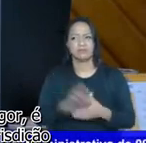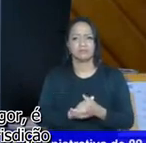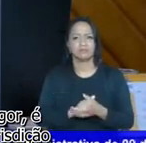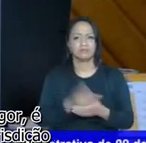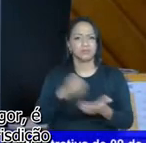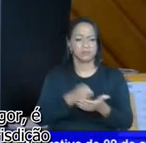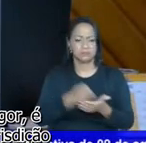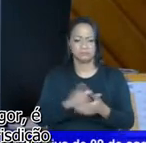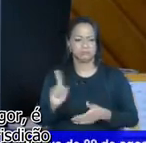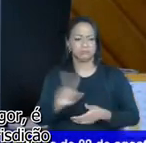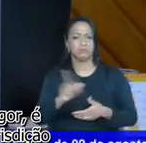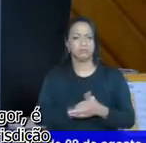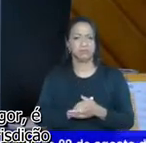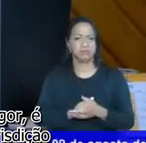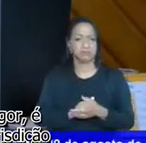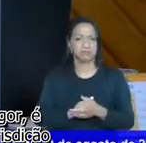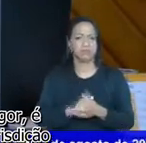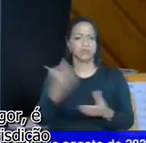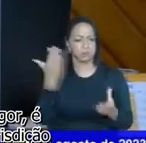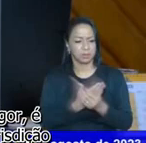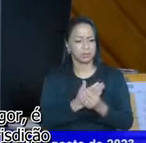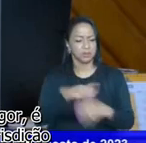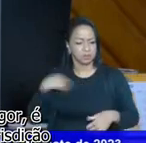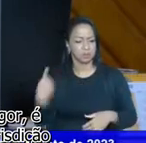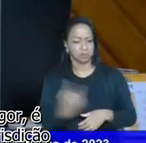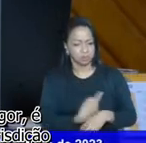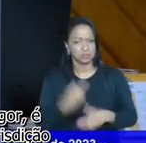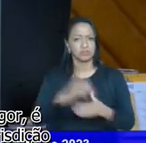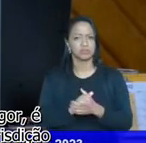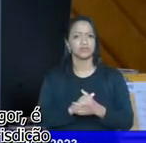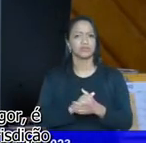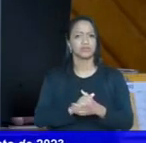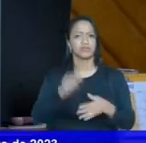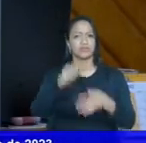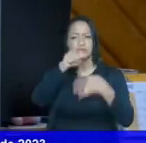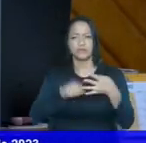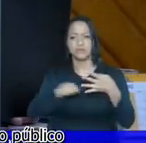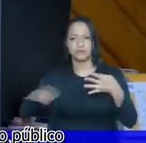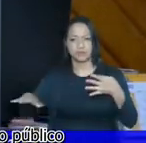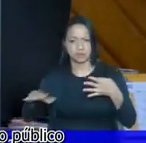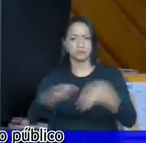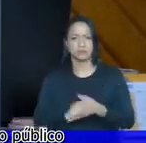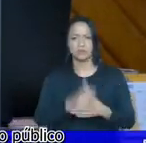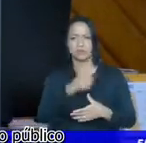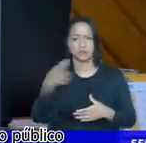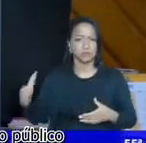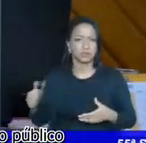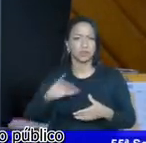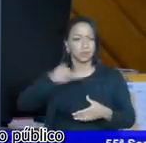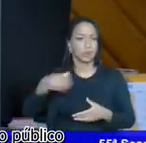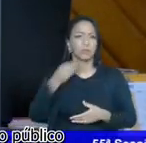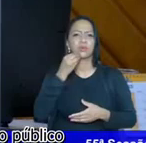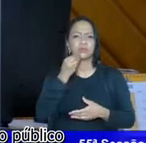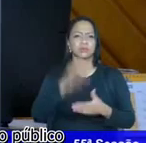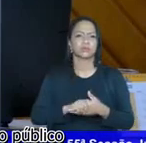excesso de rigor, é ônus processual, e estamos aqui em um exercício de jurisdição, e não haverá outra